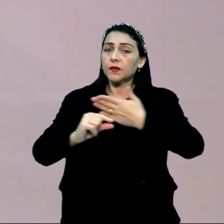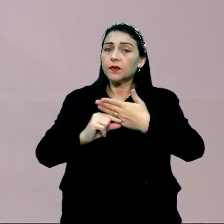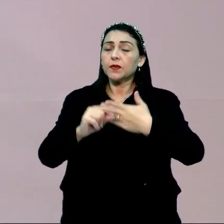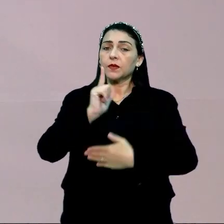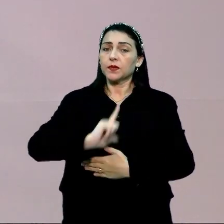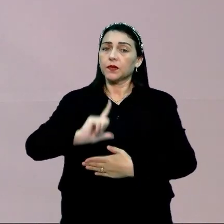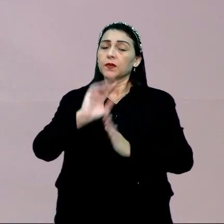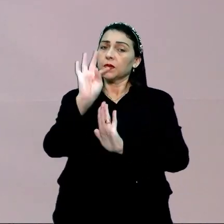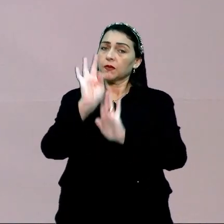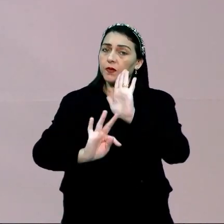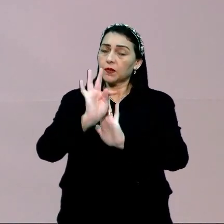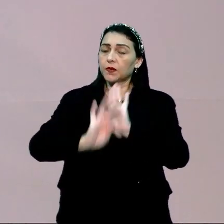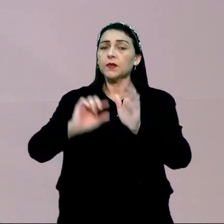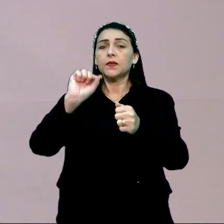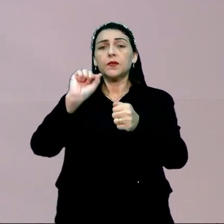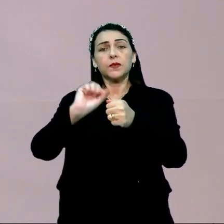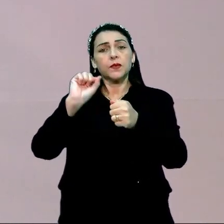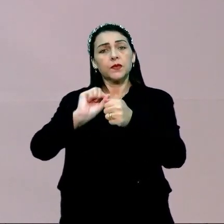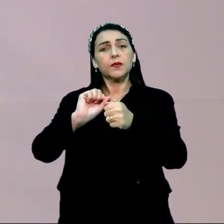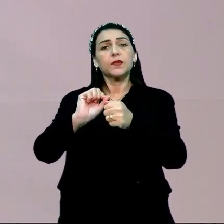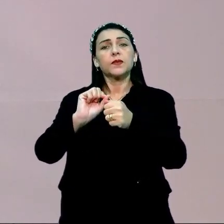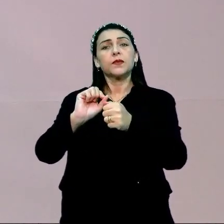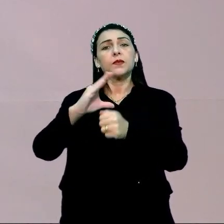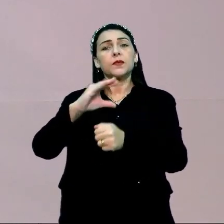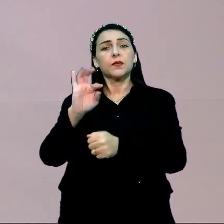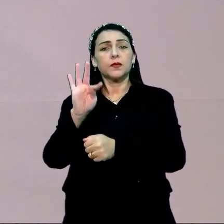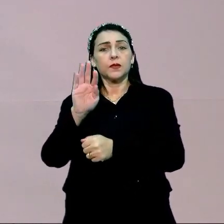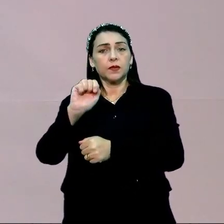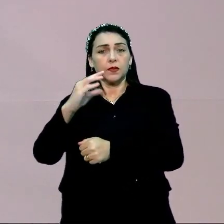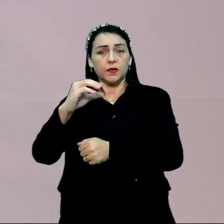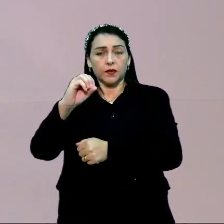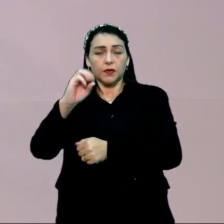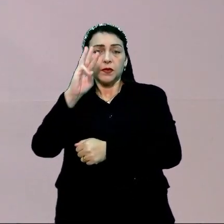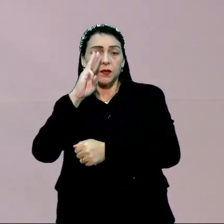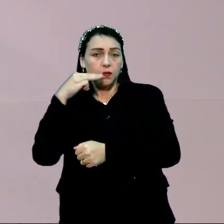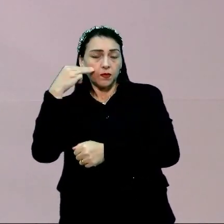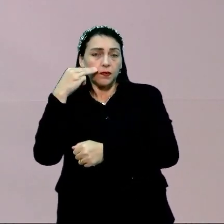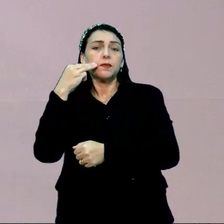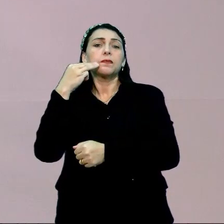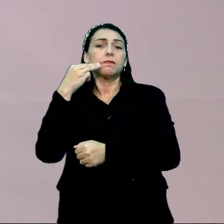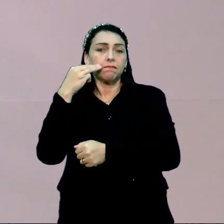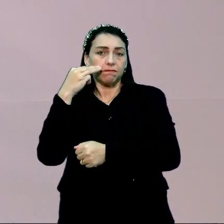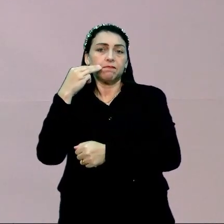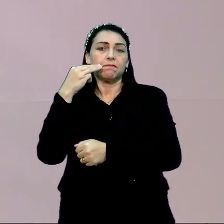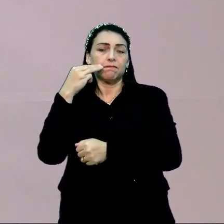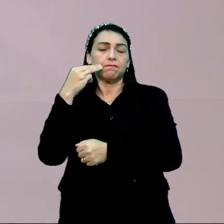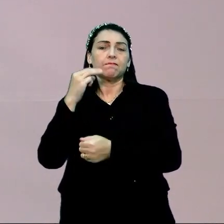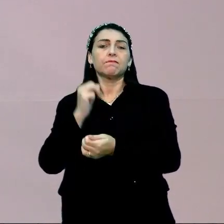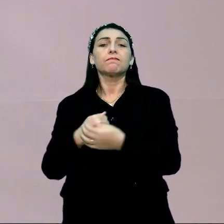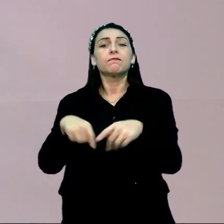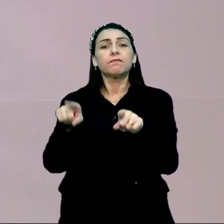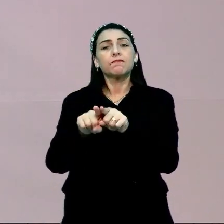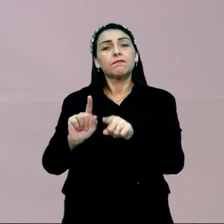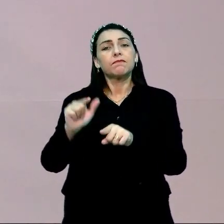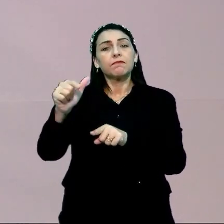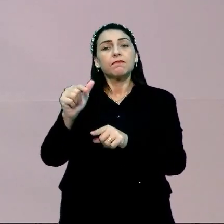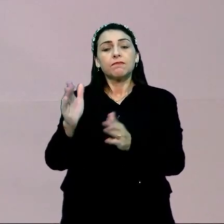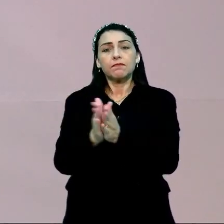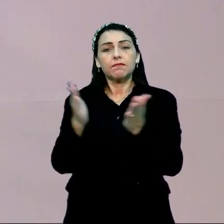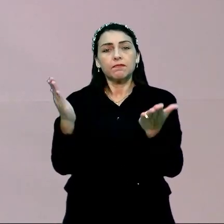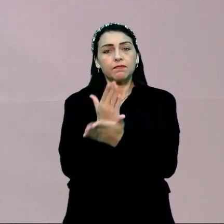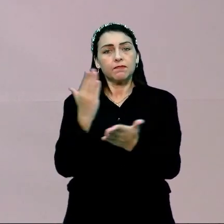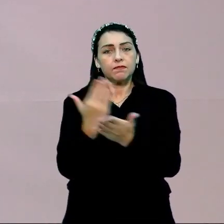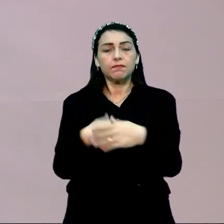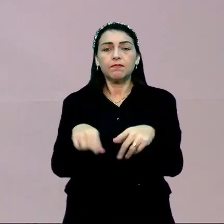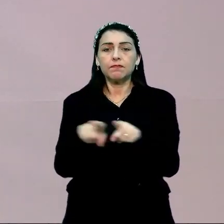seus textos, né? Eles fazem citações de obras literárias. Machado de Assis, então, ele é campeão. E outras obras também. E